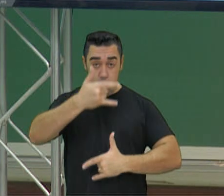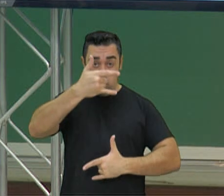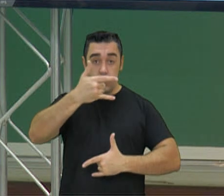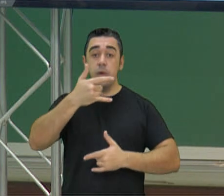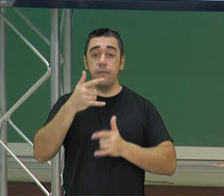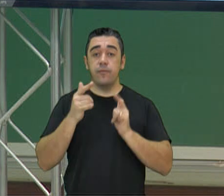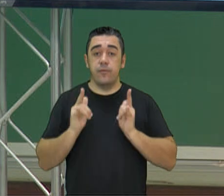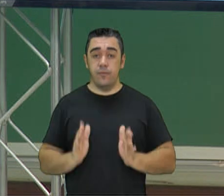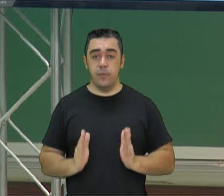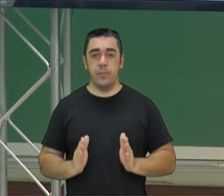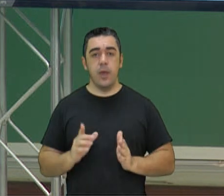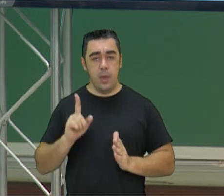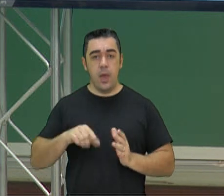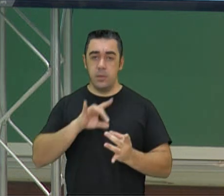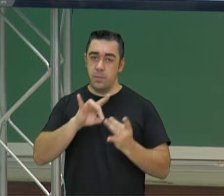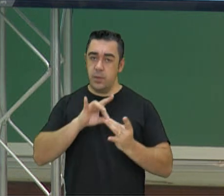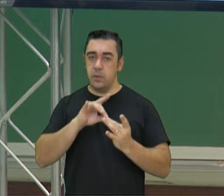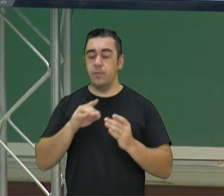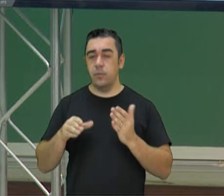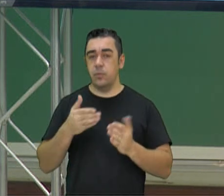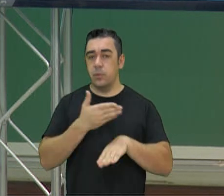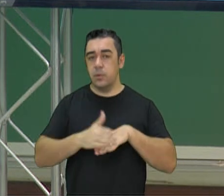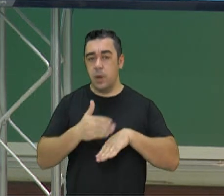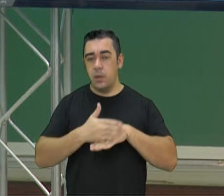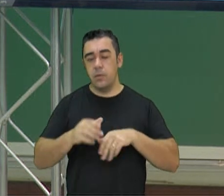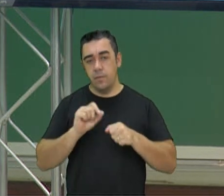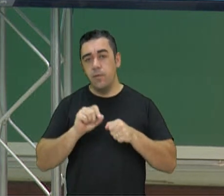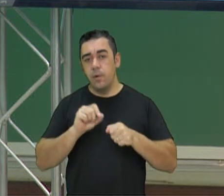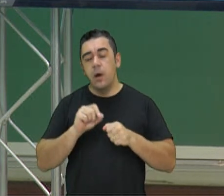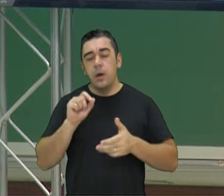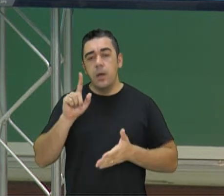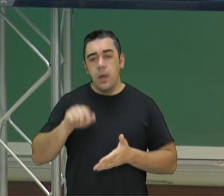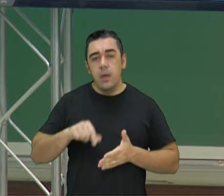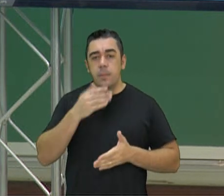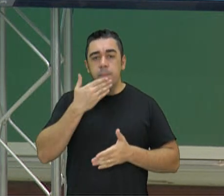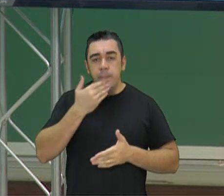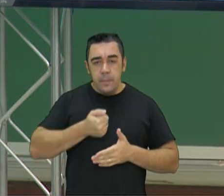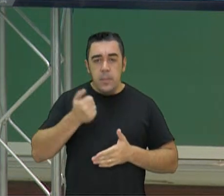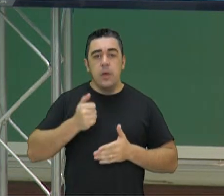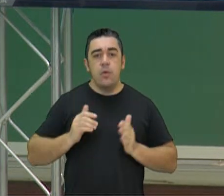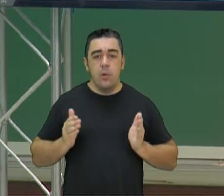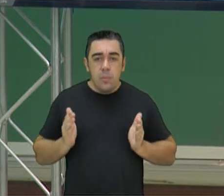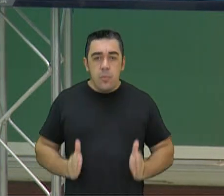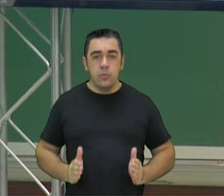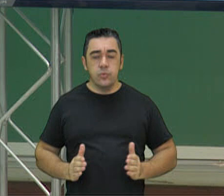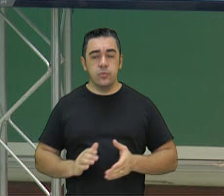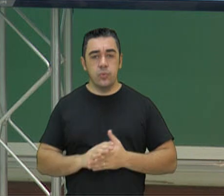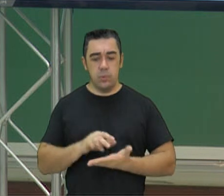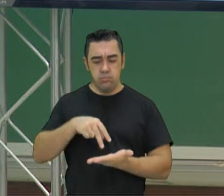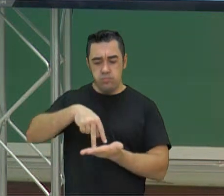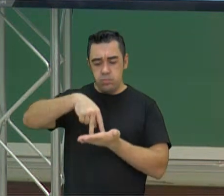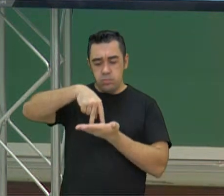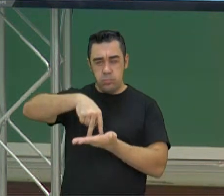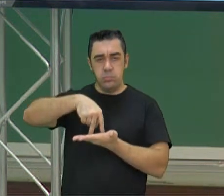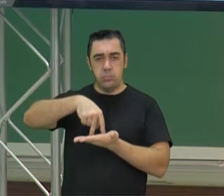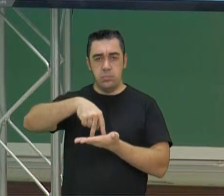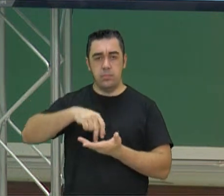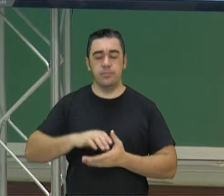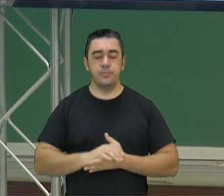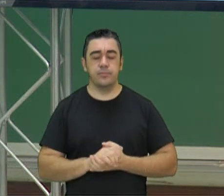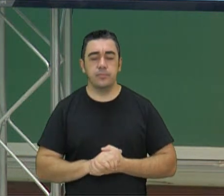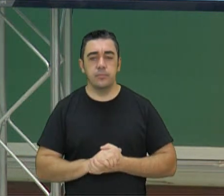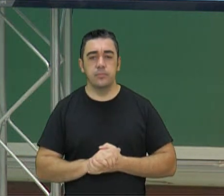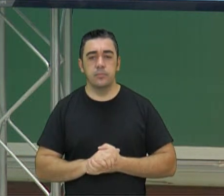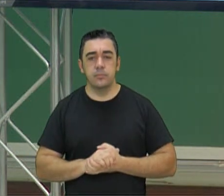músculos específicos, são treinos específicos que você acaba fazendo para estar melhorando a questão de estabilidade, então, a questão